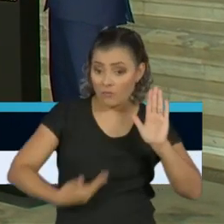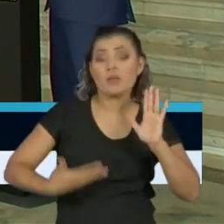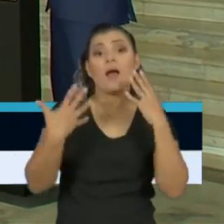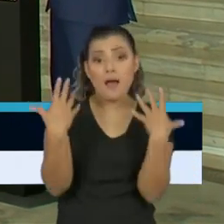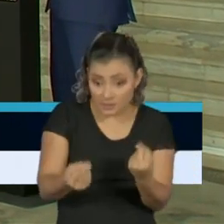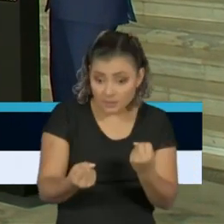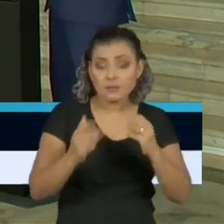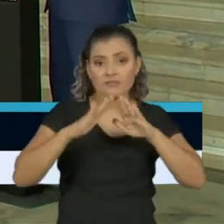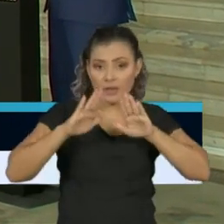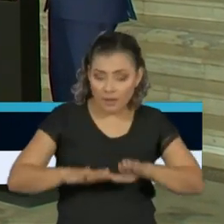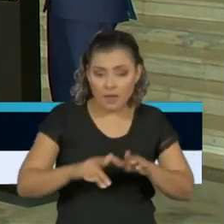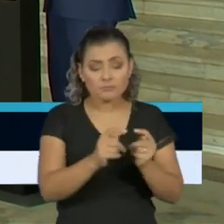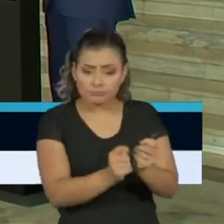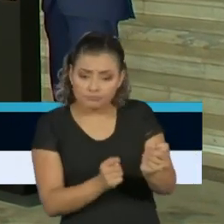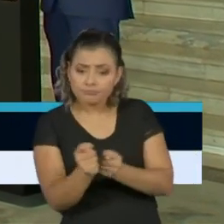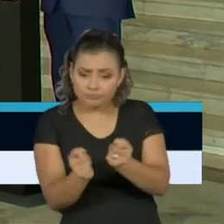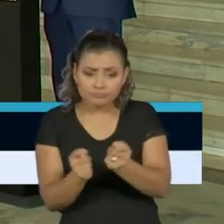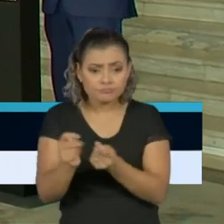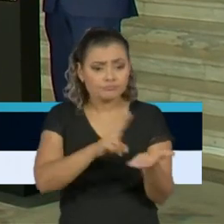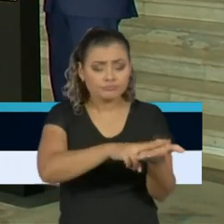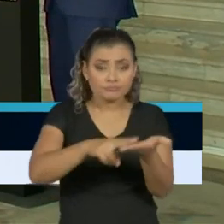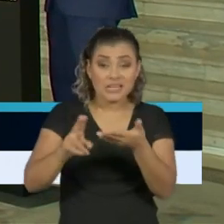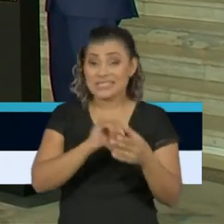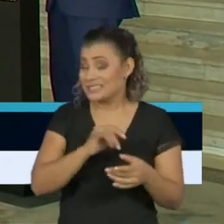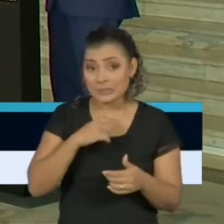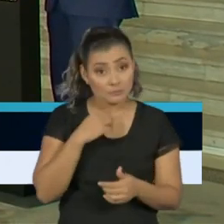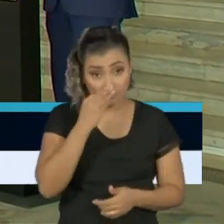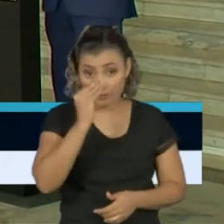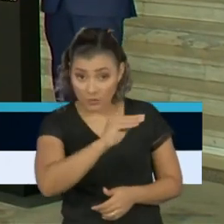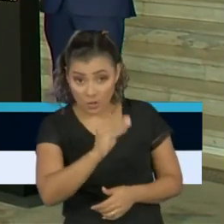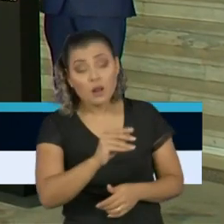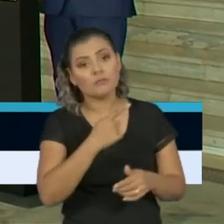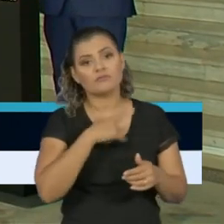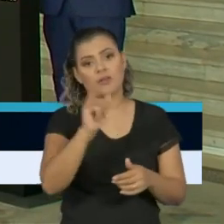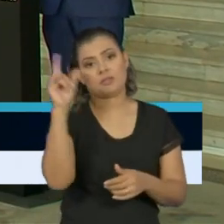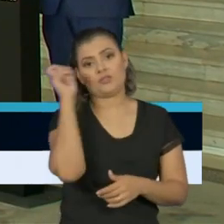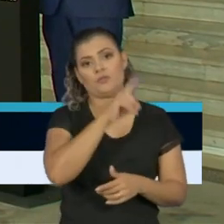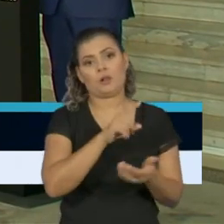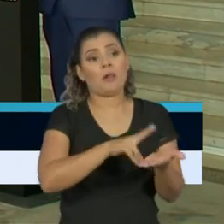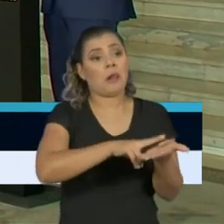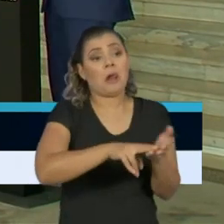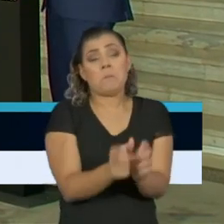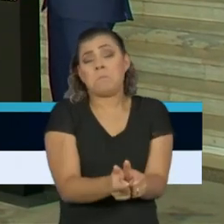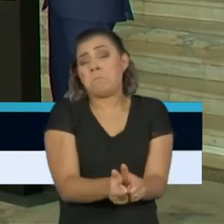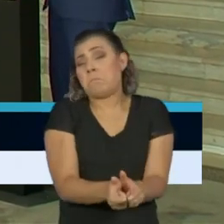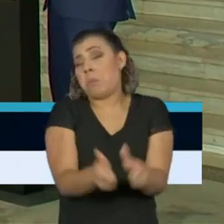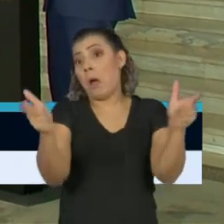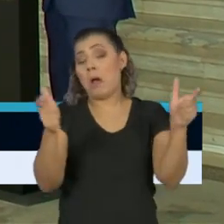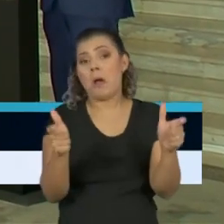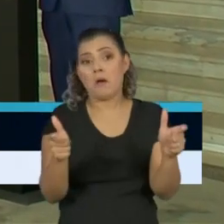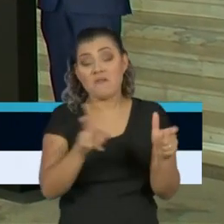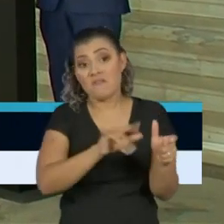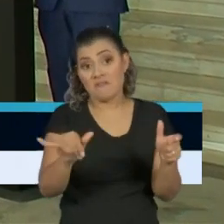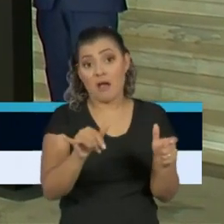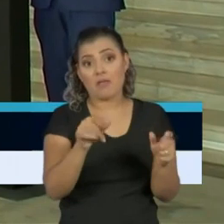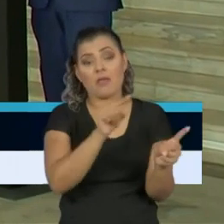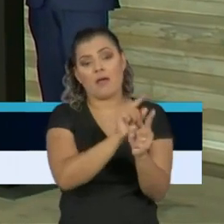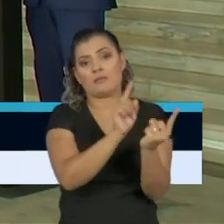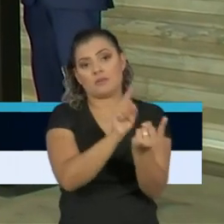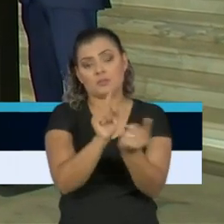maiores dificuldades com leitos. Lembrando, eu venho me referindo isso desde o começo,